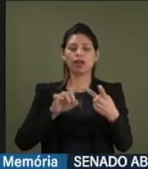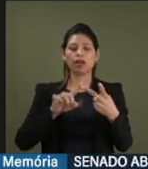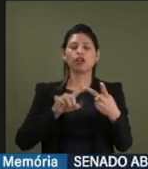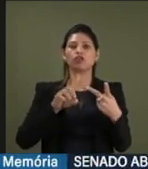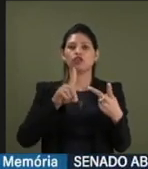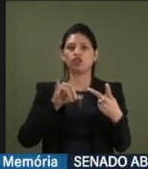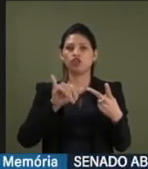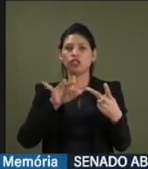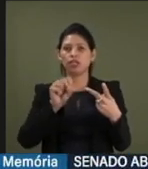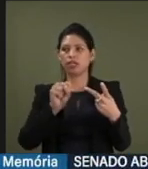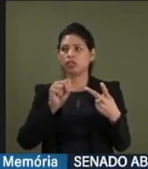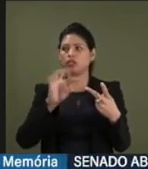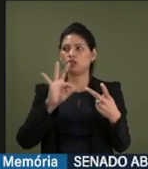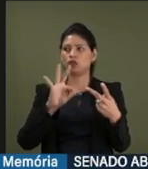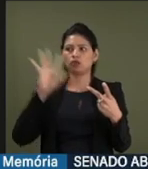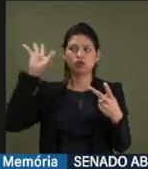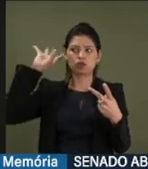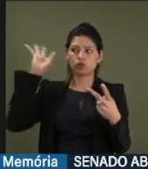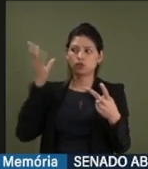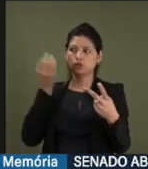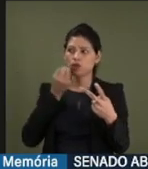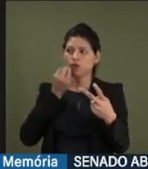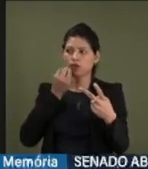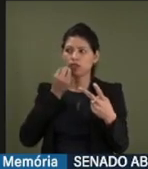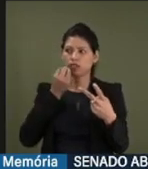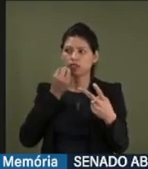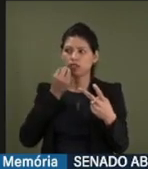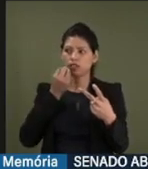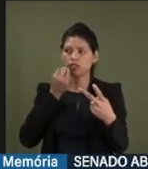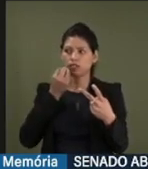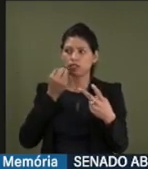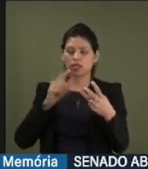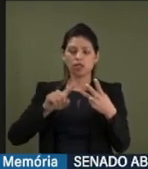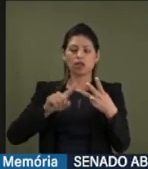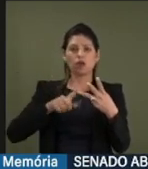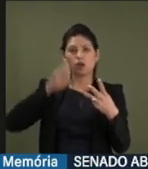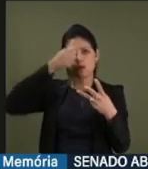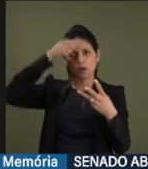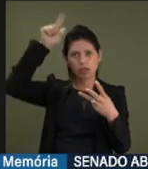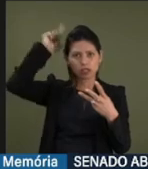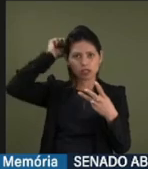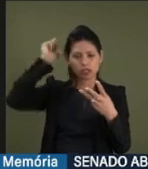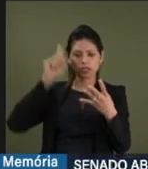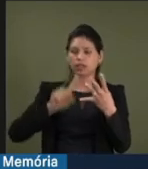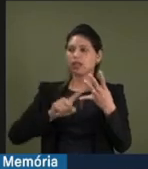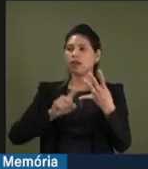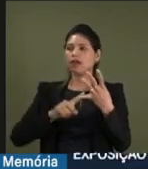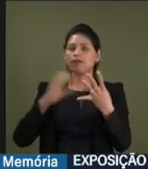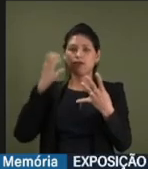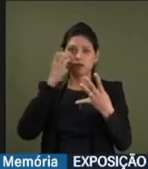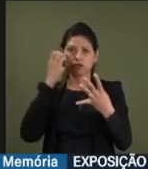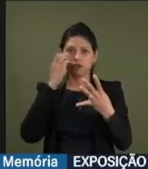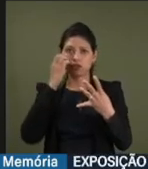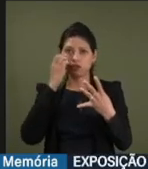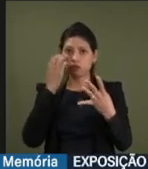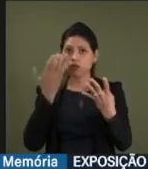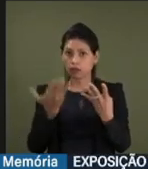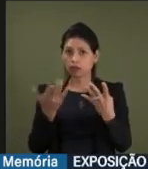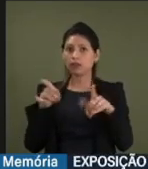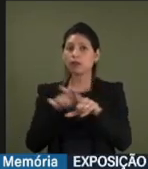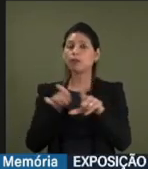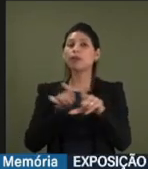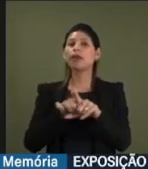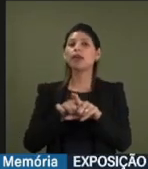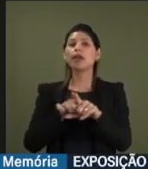Toffoli, Cristiano Zanin, Alexandre de Moraes e Flávio Dino. Faço questão de citar alguns